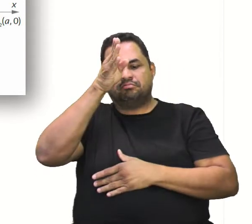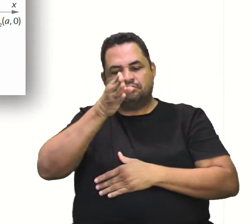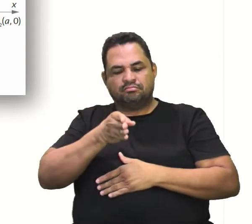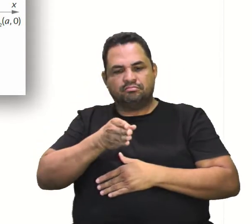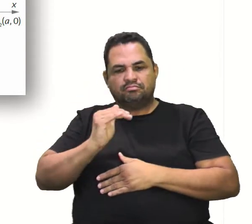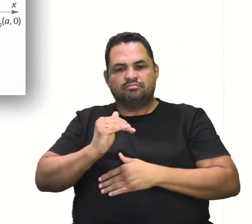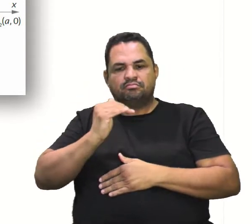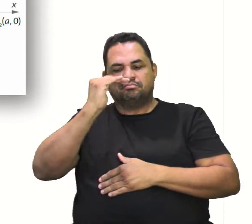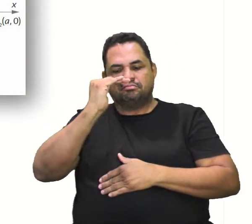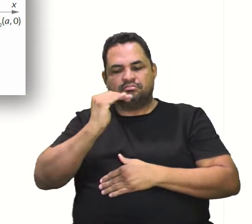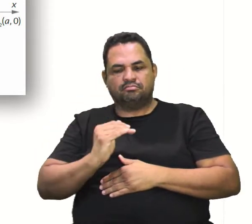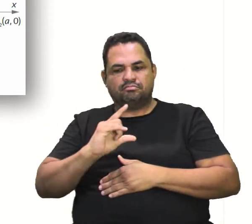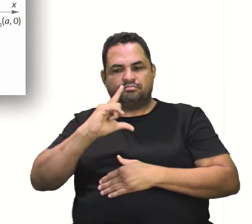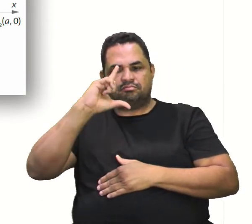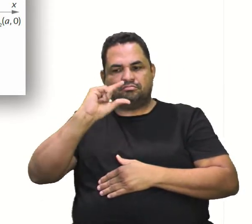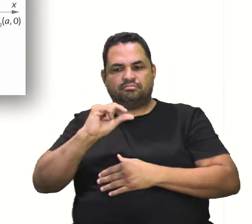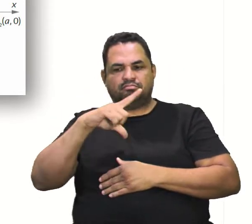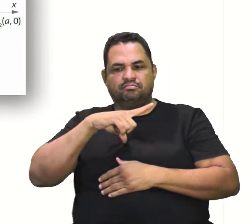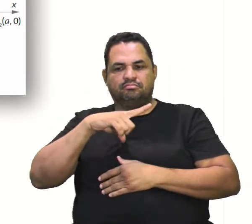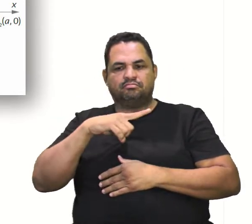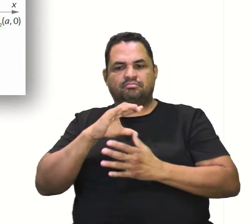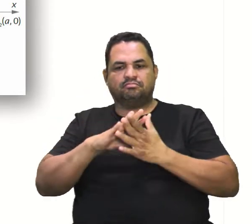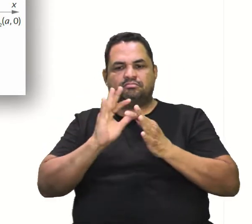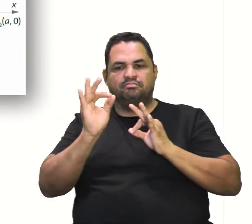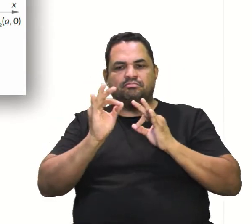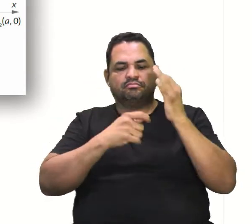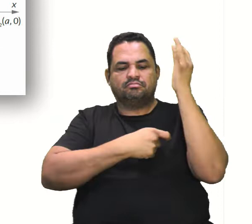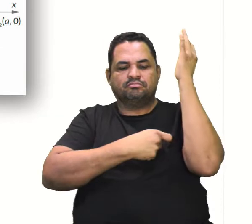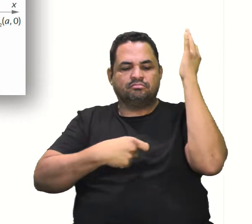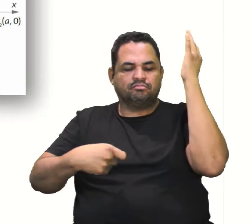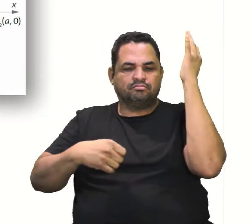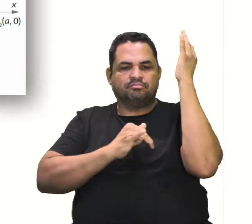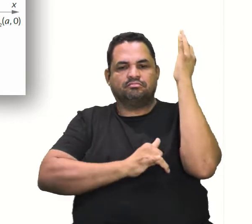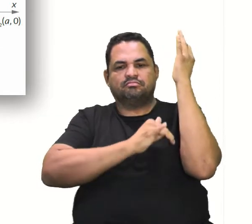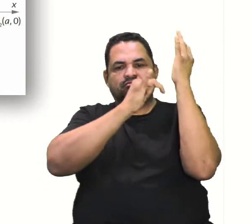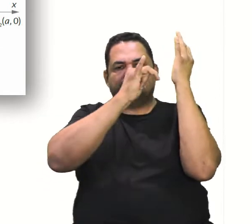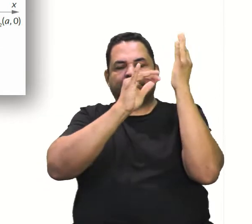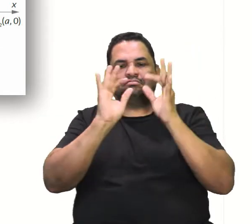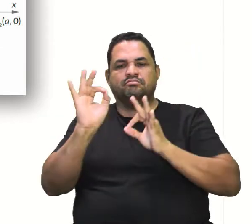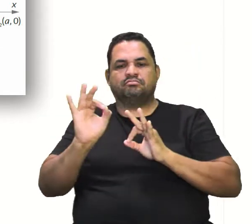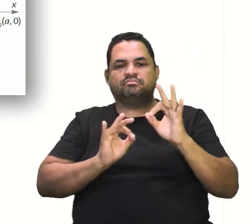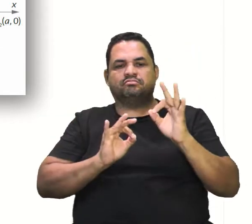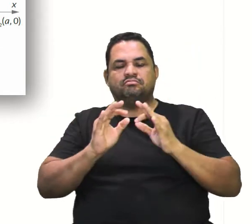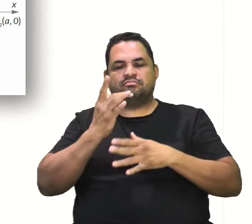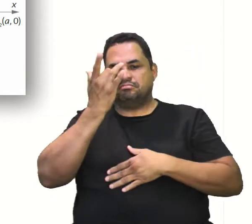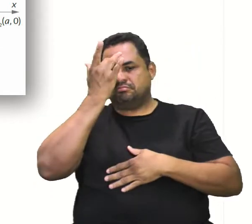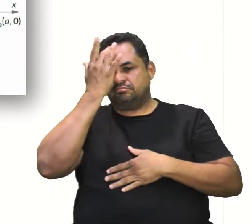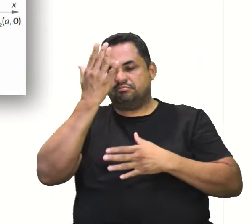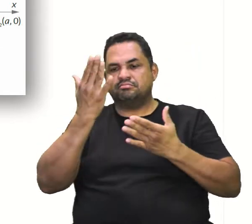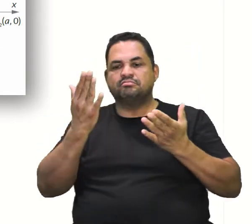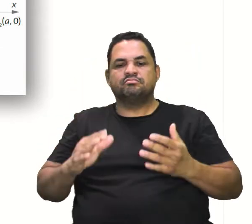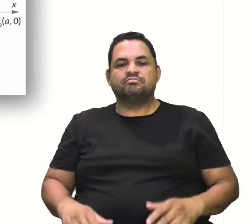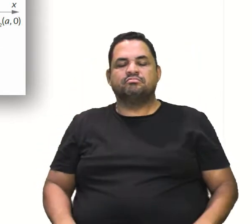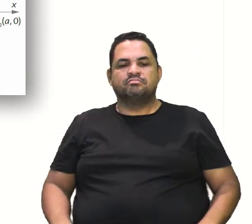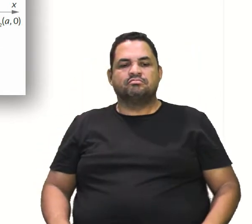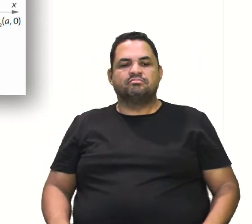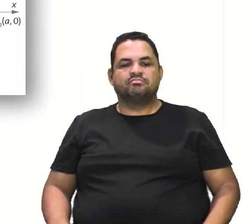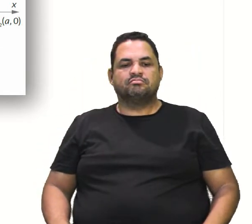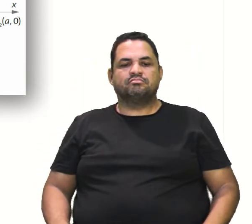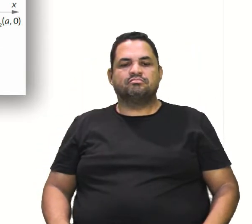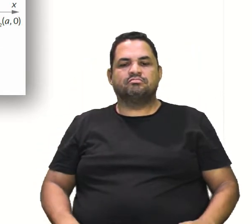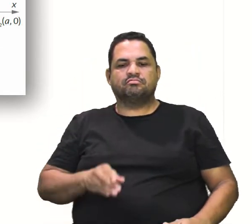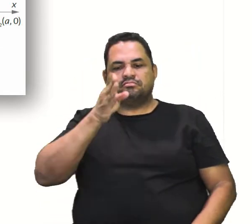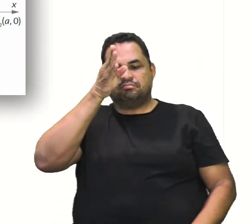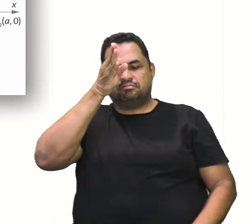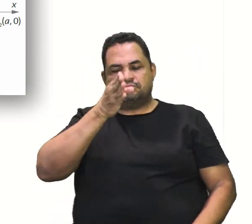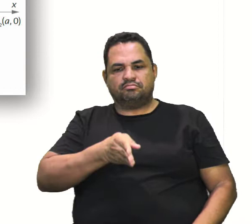maior, o eixo menor, agora tem coordenadas. E essas coordenadas vão ficar bem fácil porque o eixo